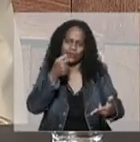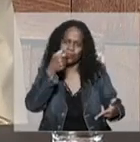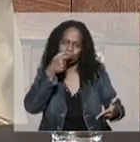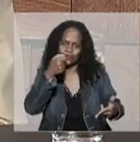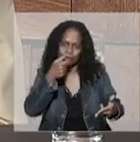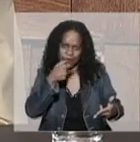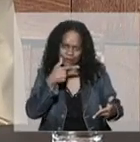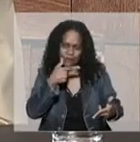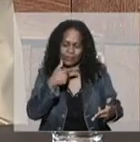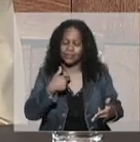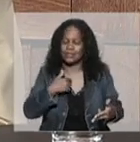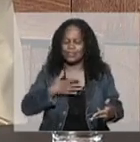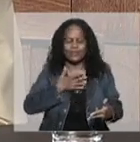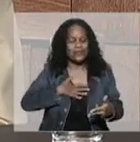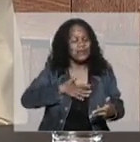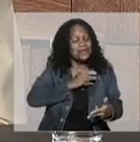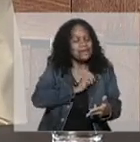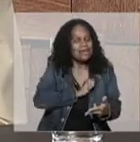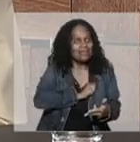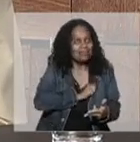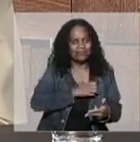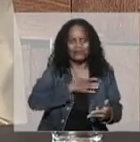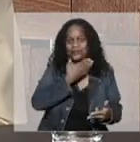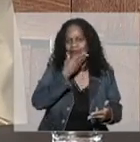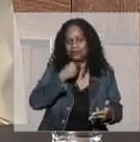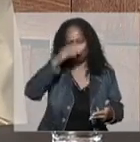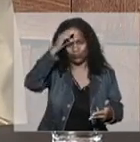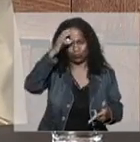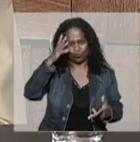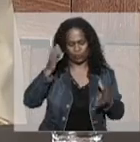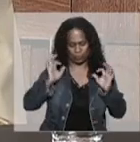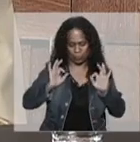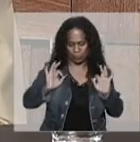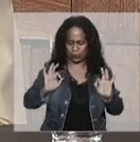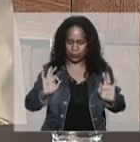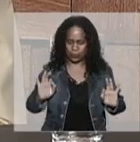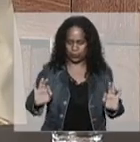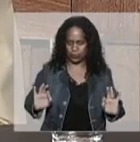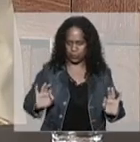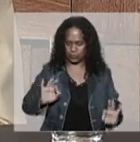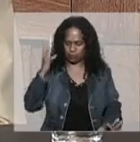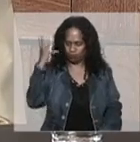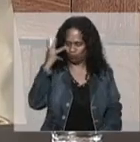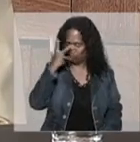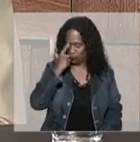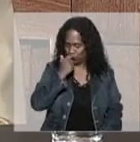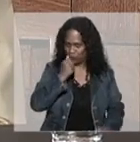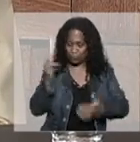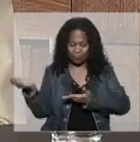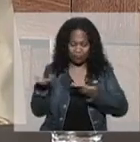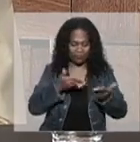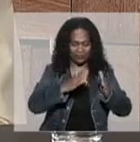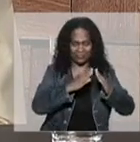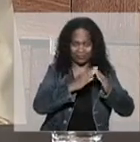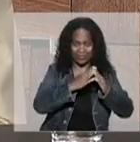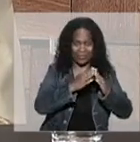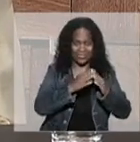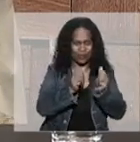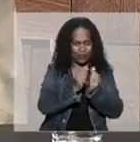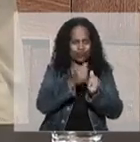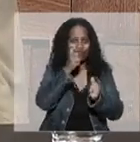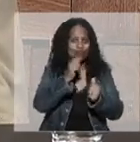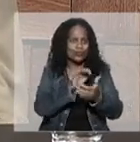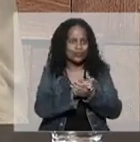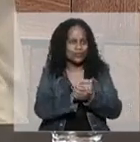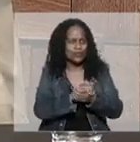tal. E eu era fascinado por ele, um tio muito elegante, sabe? Quando ele foi visitar com a esposa dele, os filhos, eu